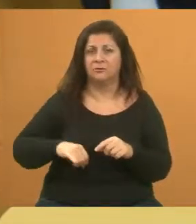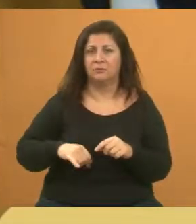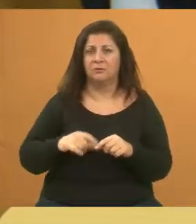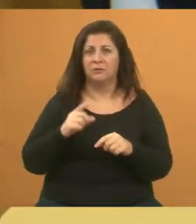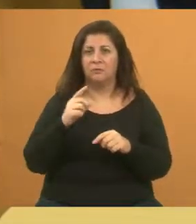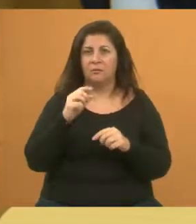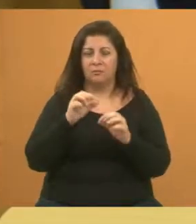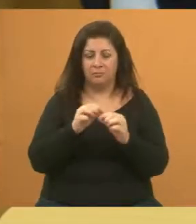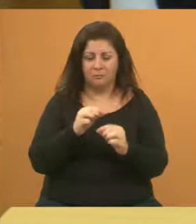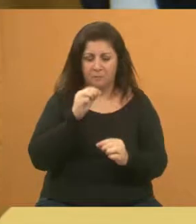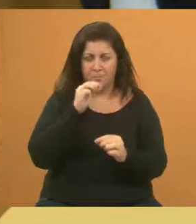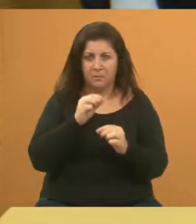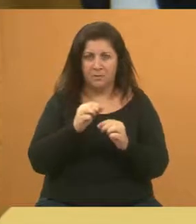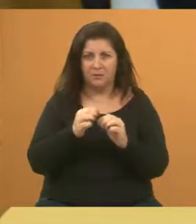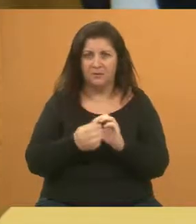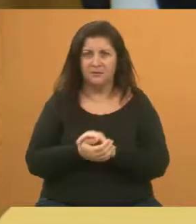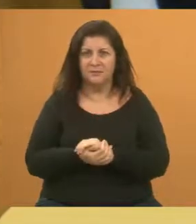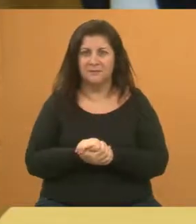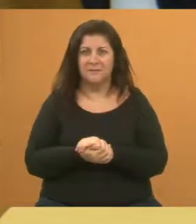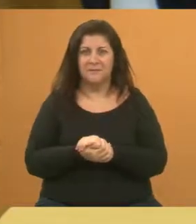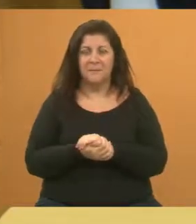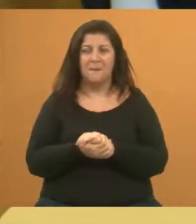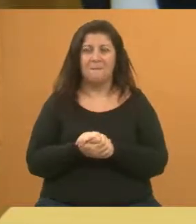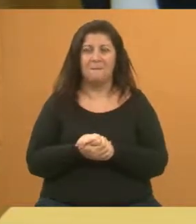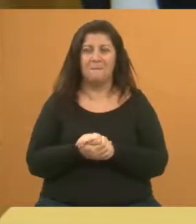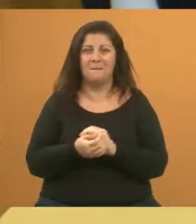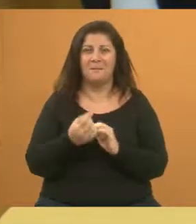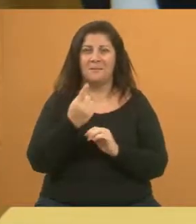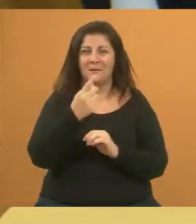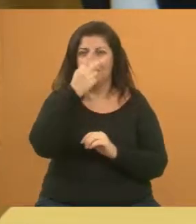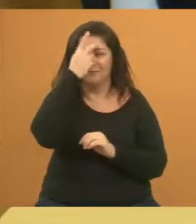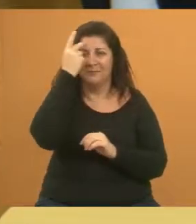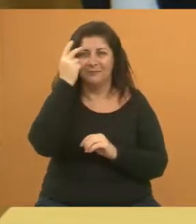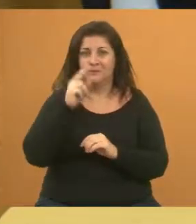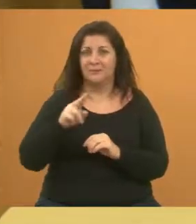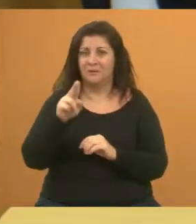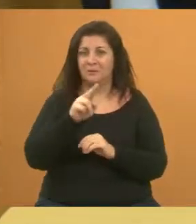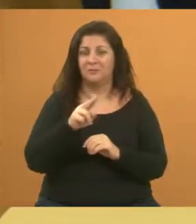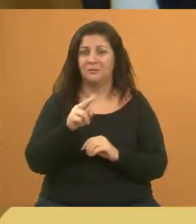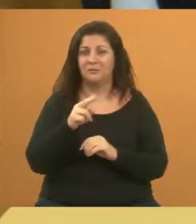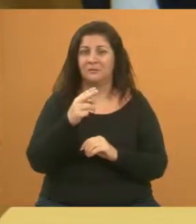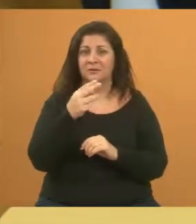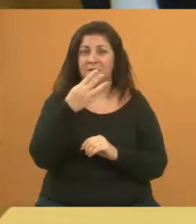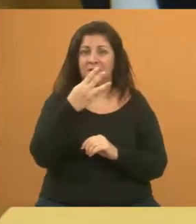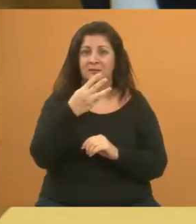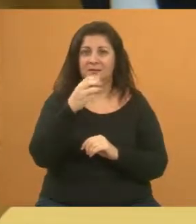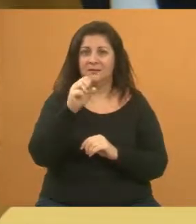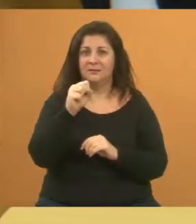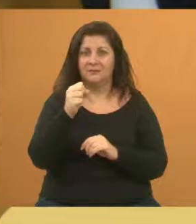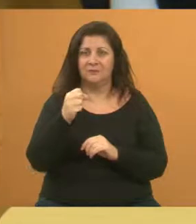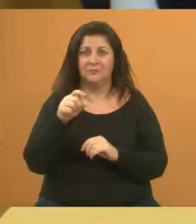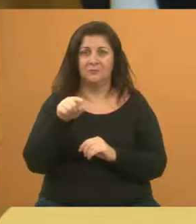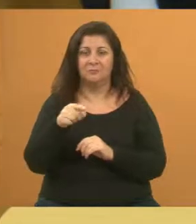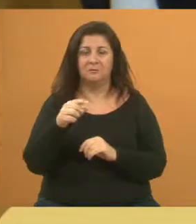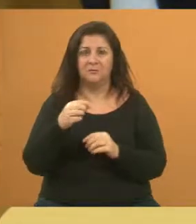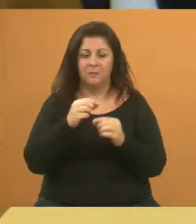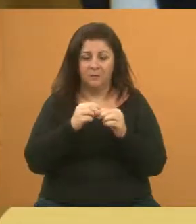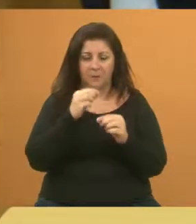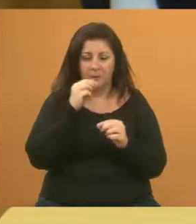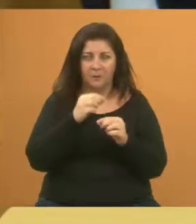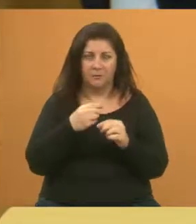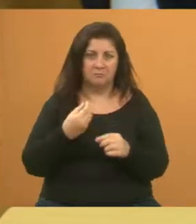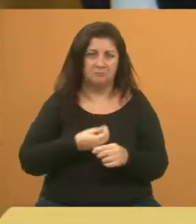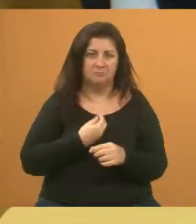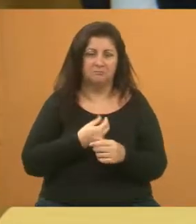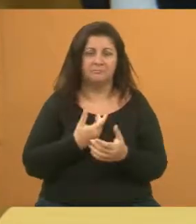canudos. 10. Em média, uma pessoa usa 38.000 canudos em 60 anos. Em suma, caso queira